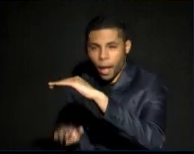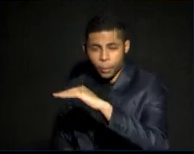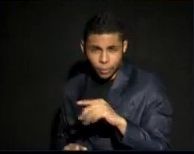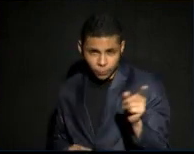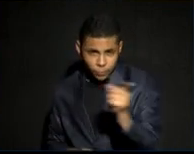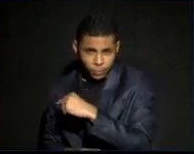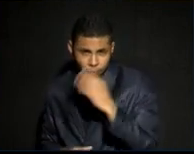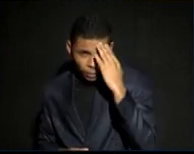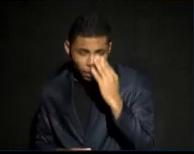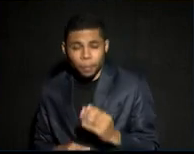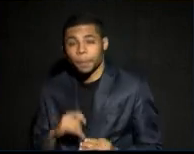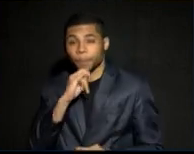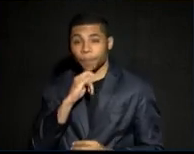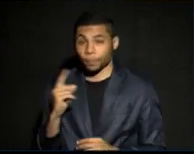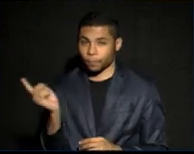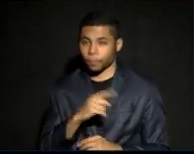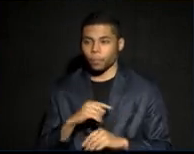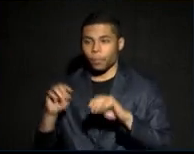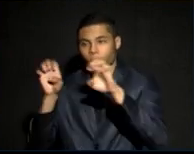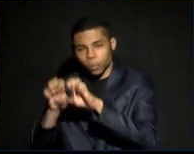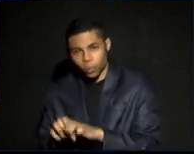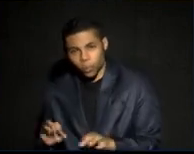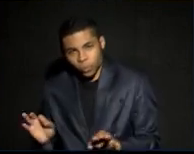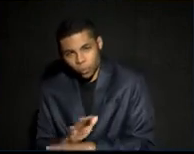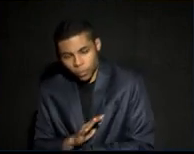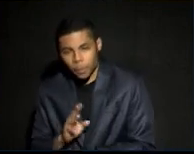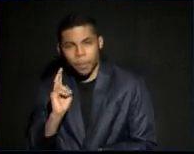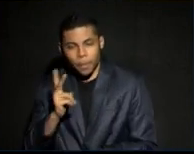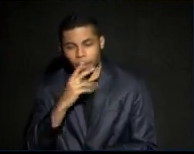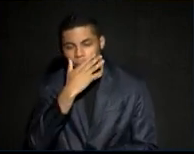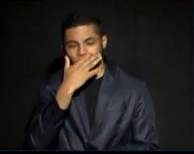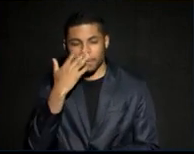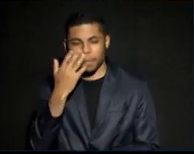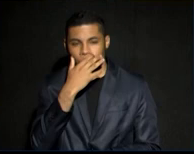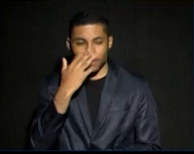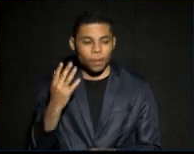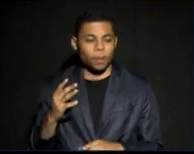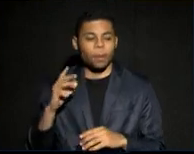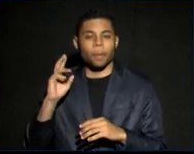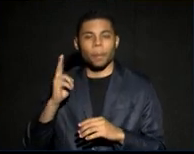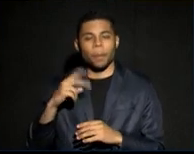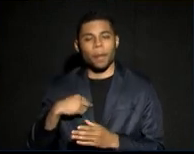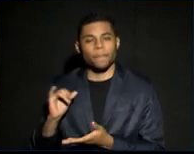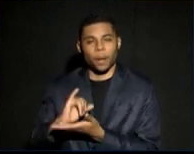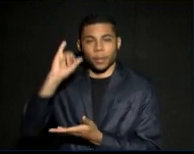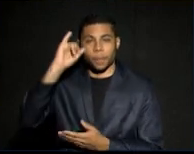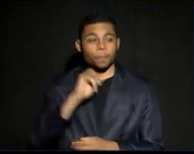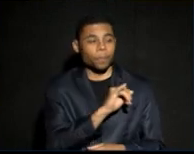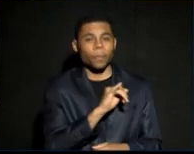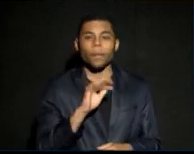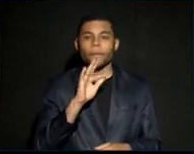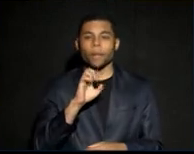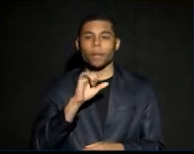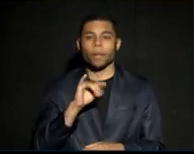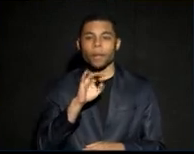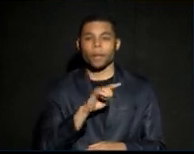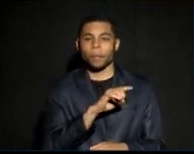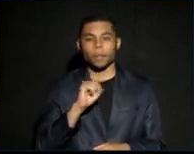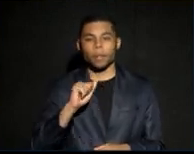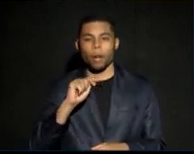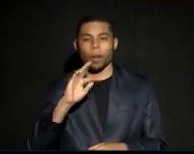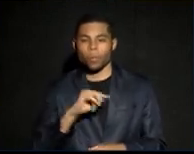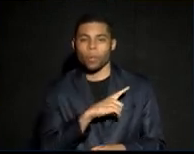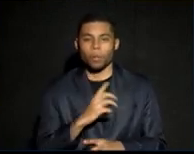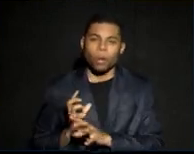entendem bem disso nós temos que separar aquilo que é estrutural aquilo que é conjuntural da inflação o Felipe só tu fez essa conta